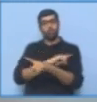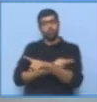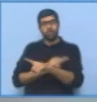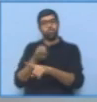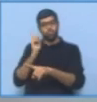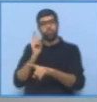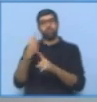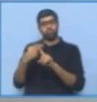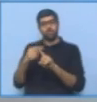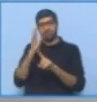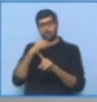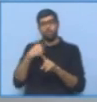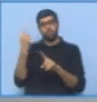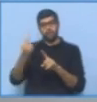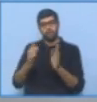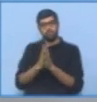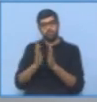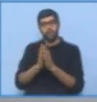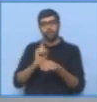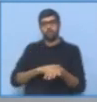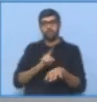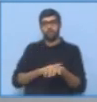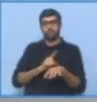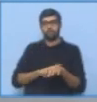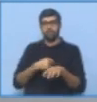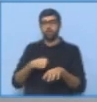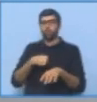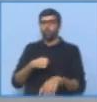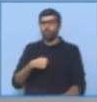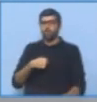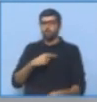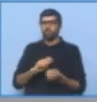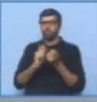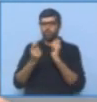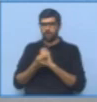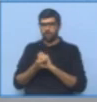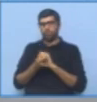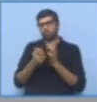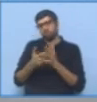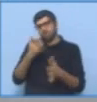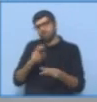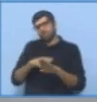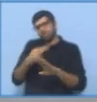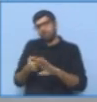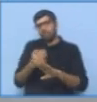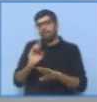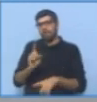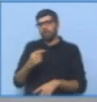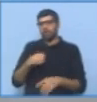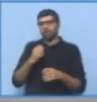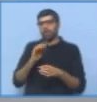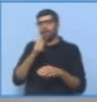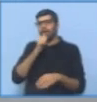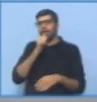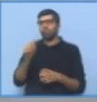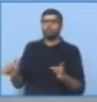se eu mandasse na liturgia eucarística, há um momento que eu, de facto, alteraria, reforçaria, diria assim, e que é o colocar a